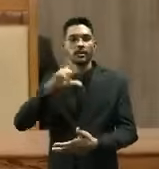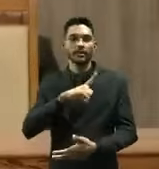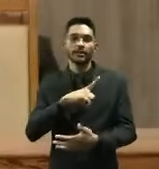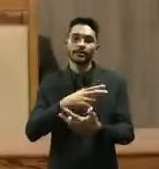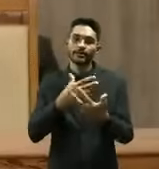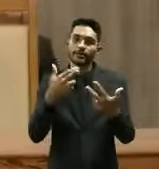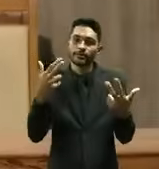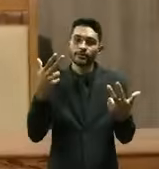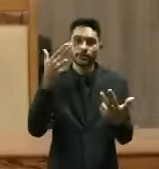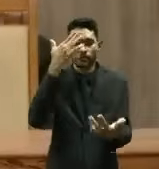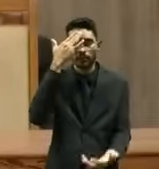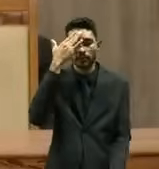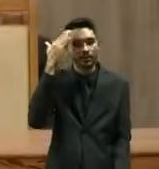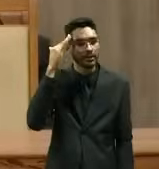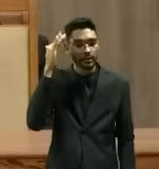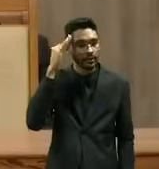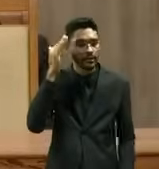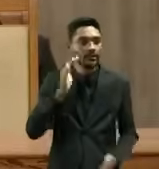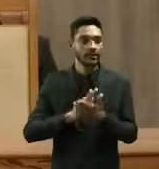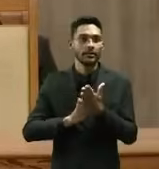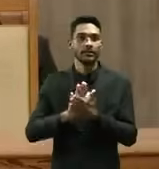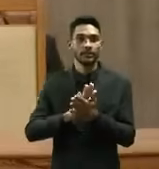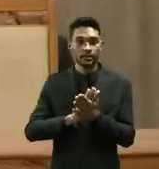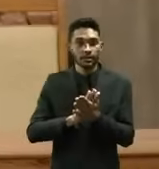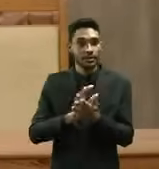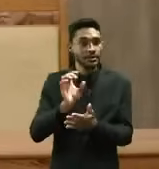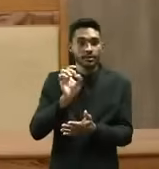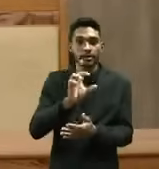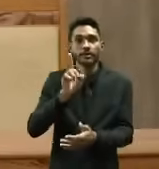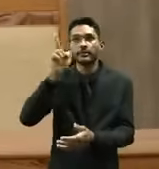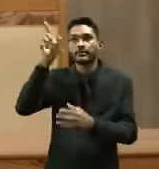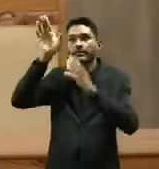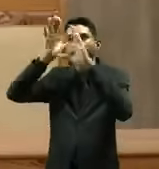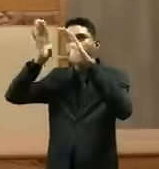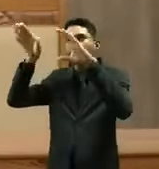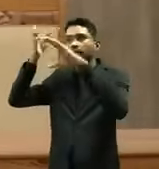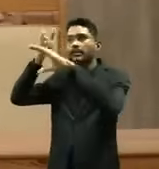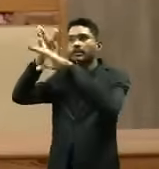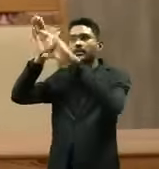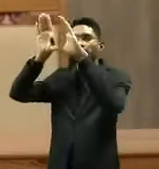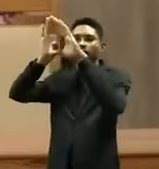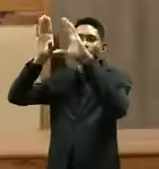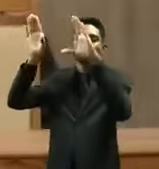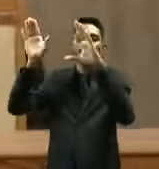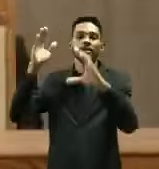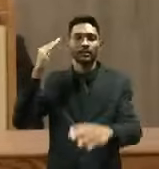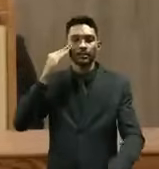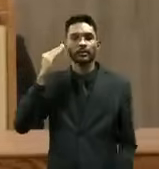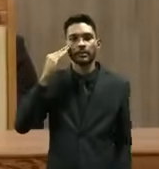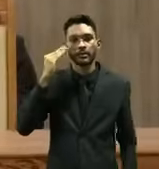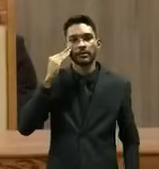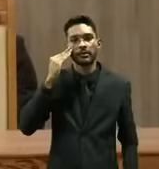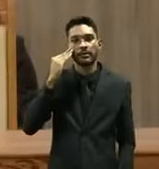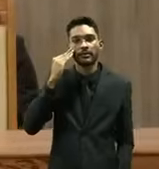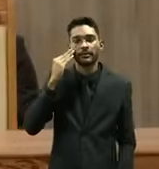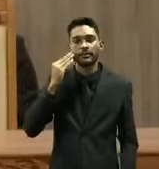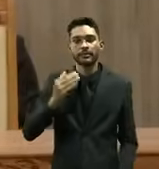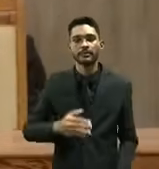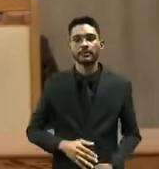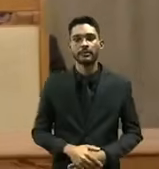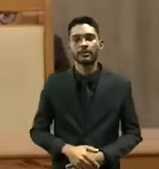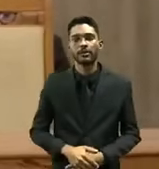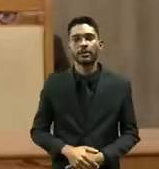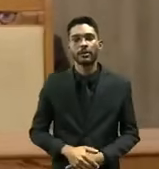chegar no céu é que eu irei compreender entender mas isso por exemplo nós sabemos da história de